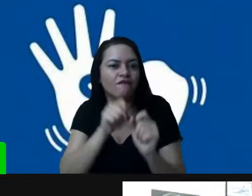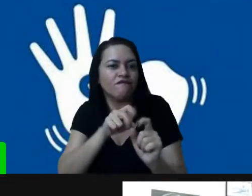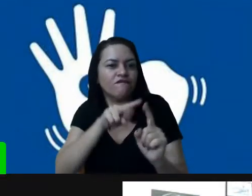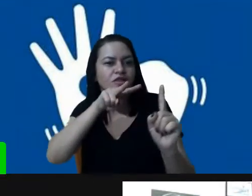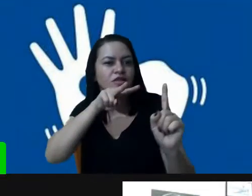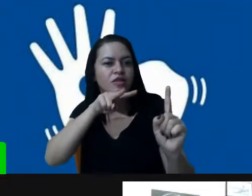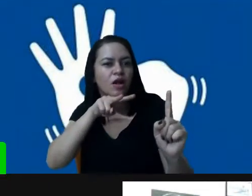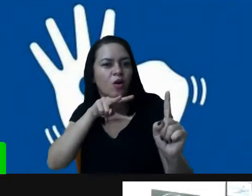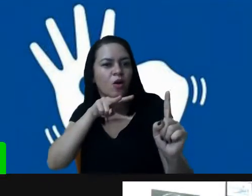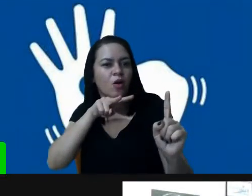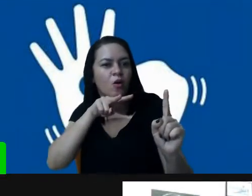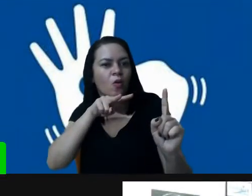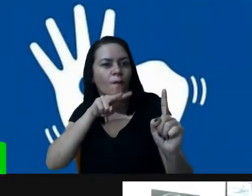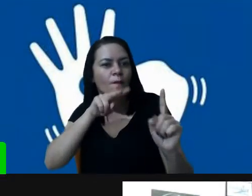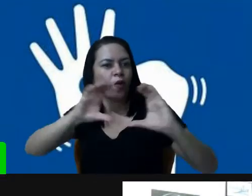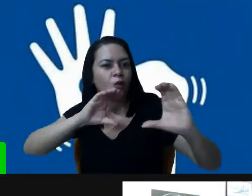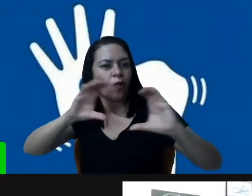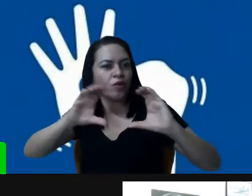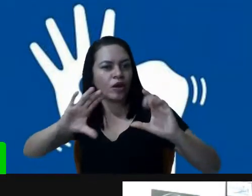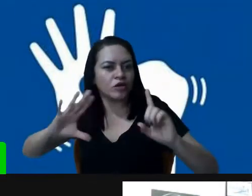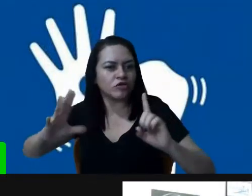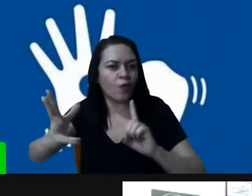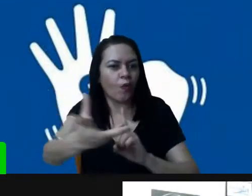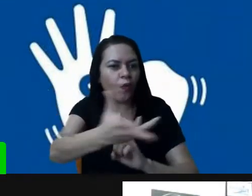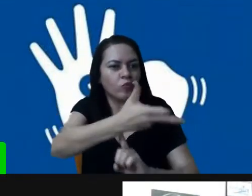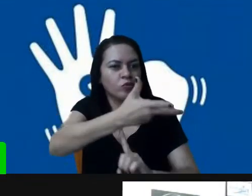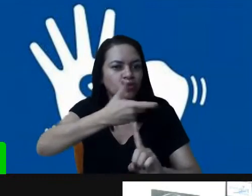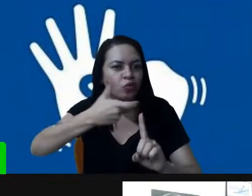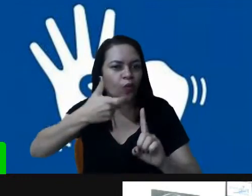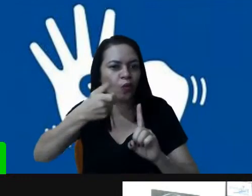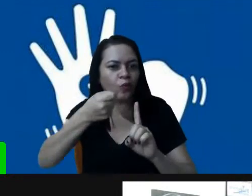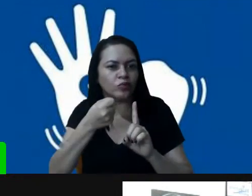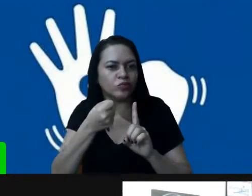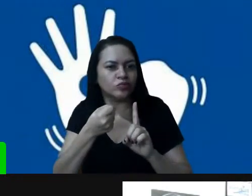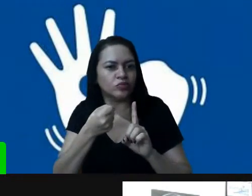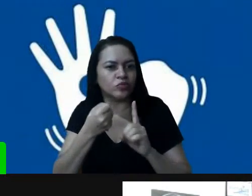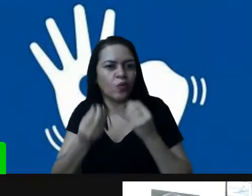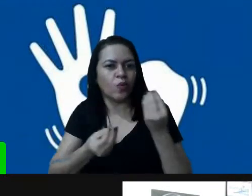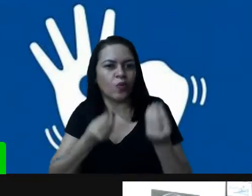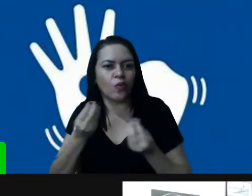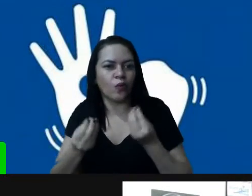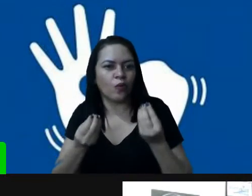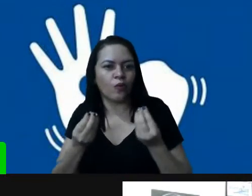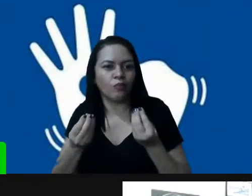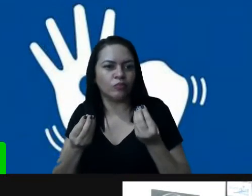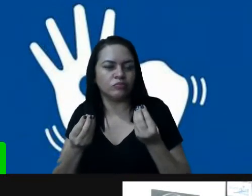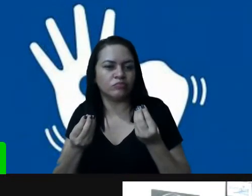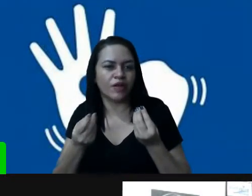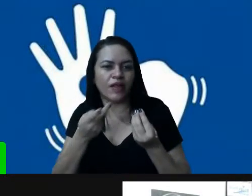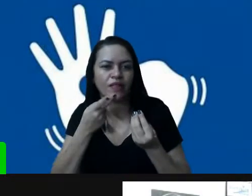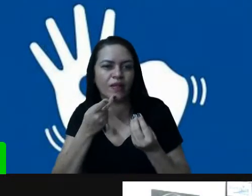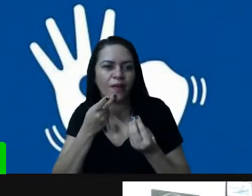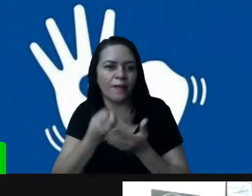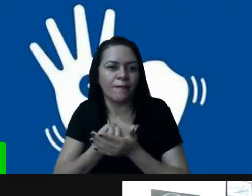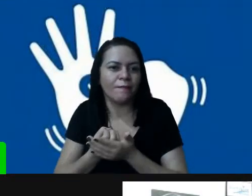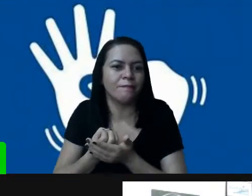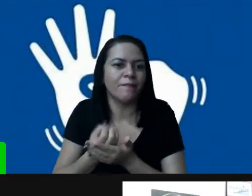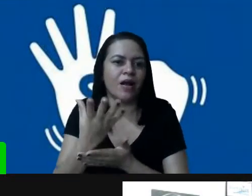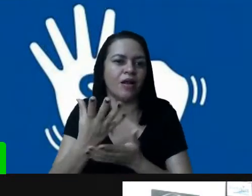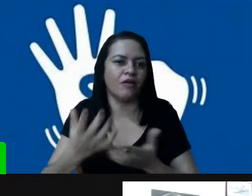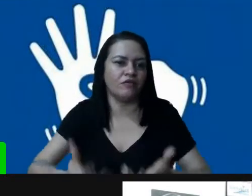para a comunicação como um todo, né? O que vocês deixam como palavras, né, de incentivo para essas